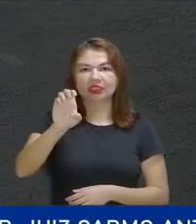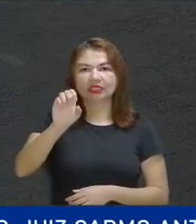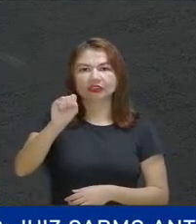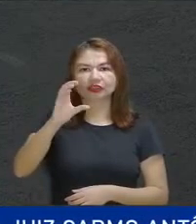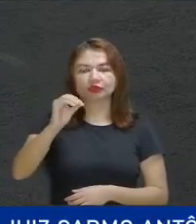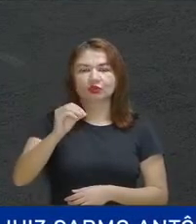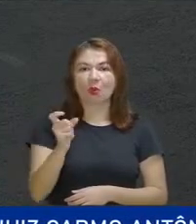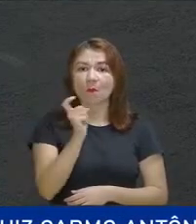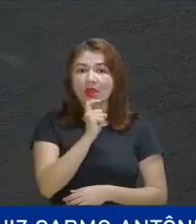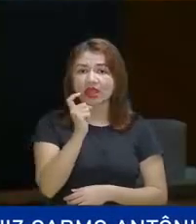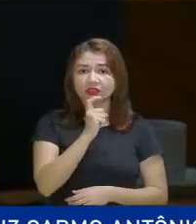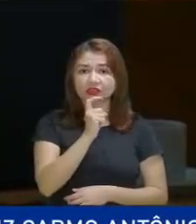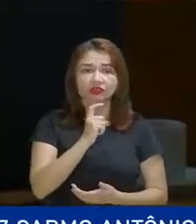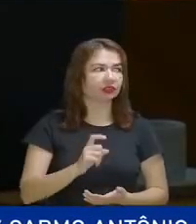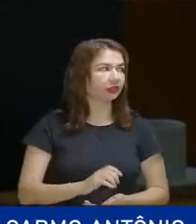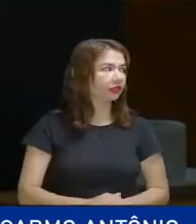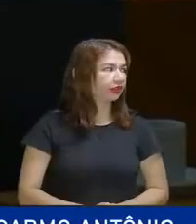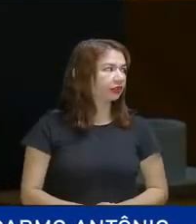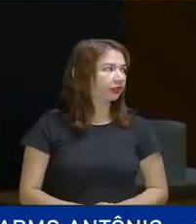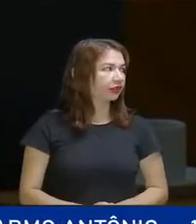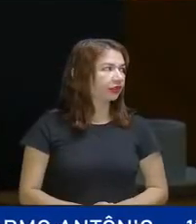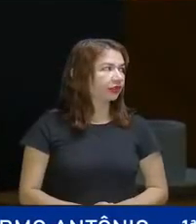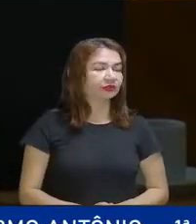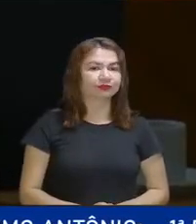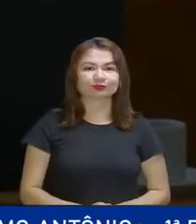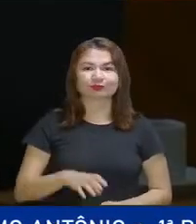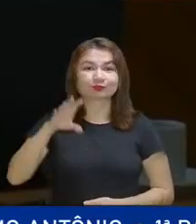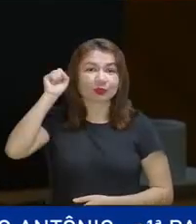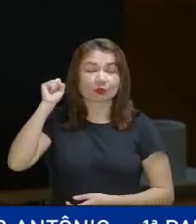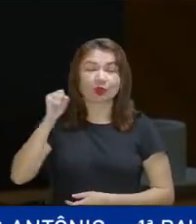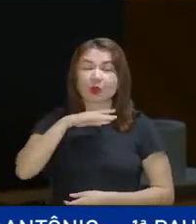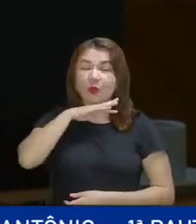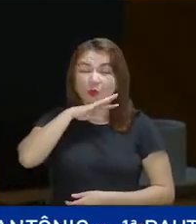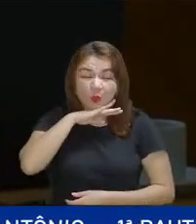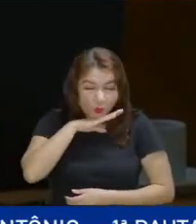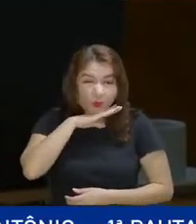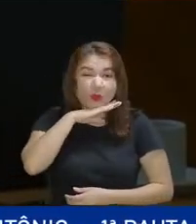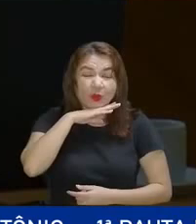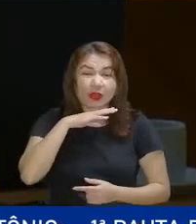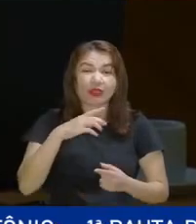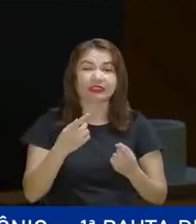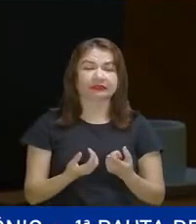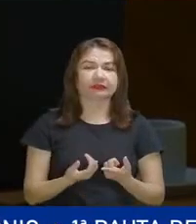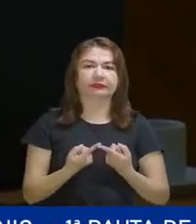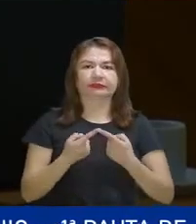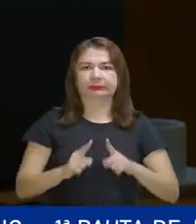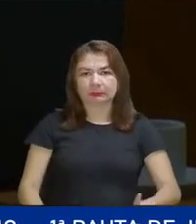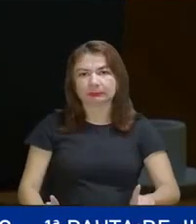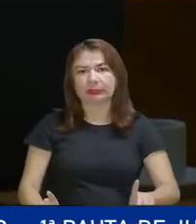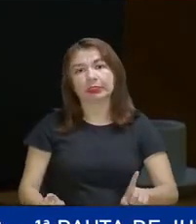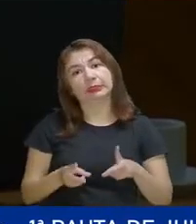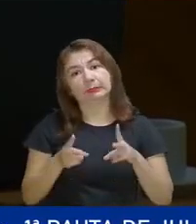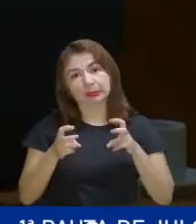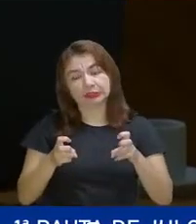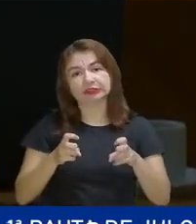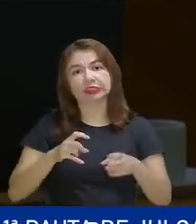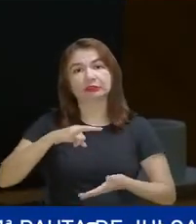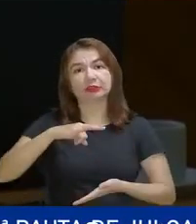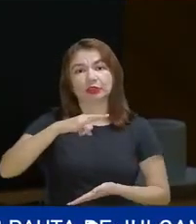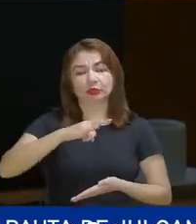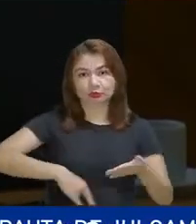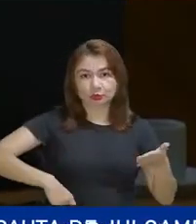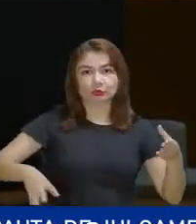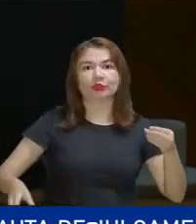dinheiro. Todos estão muito ruins, mas se percebe ali, primeiro, os documentos